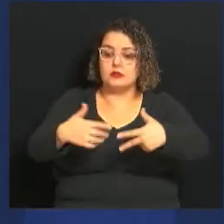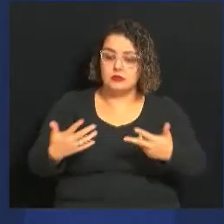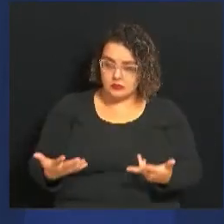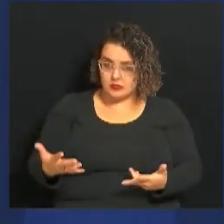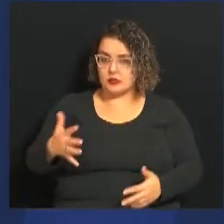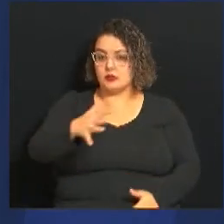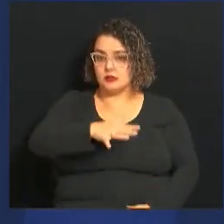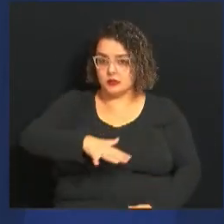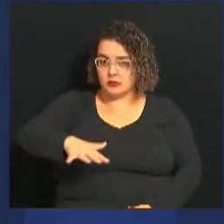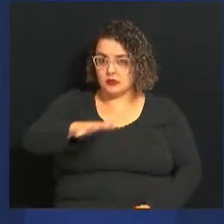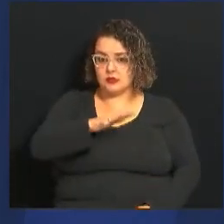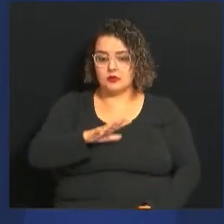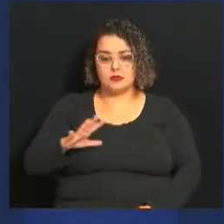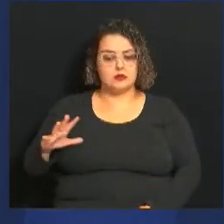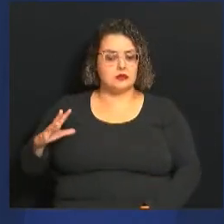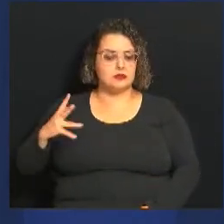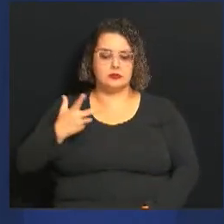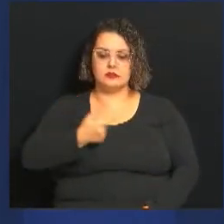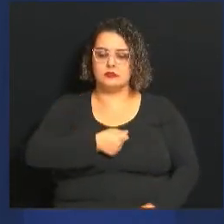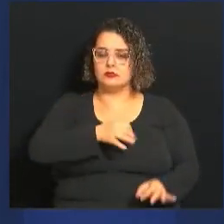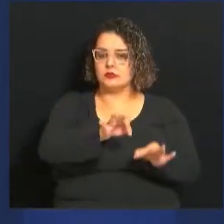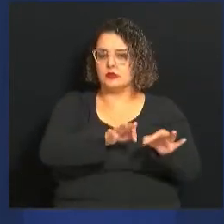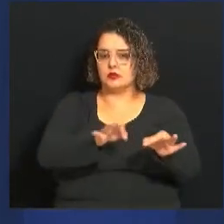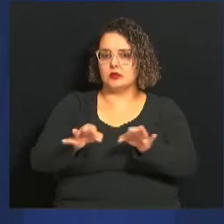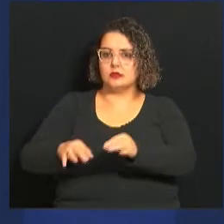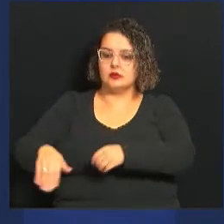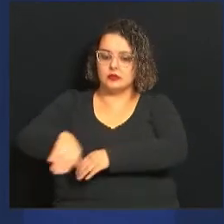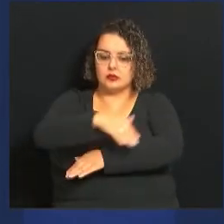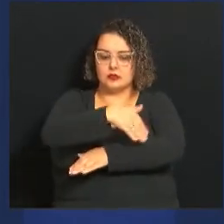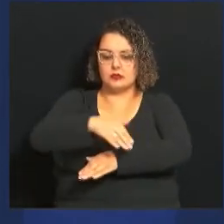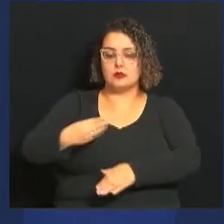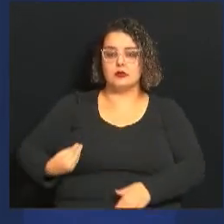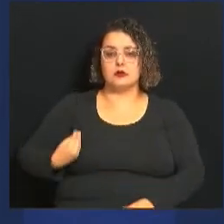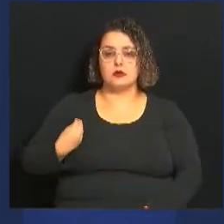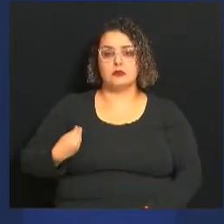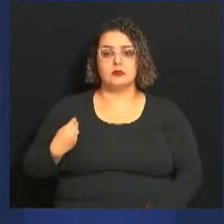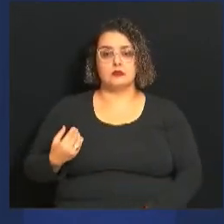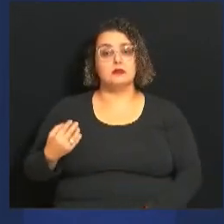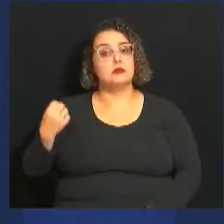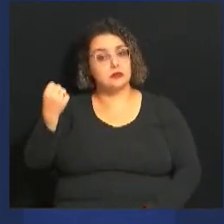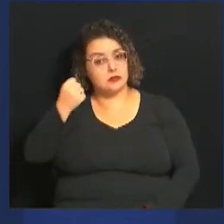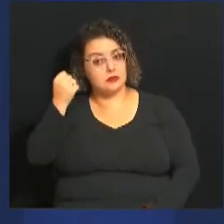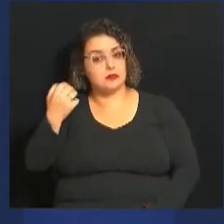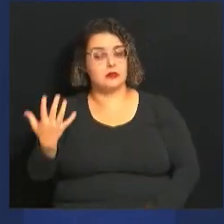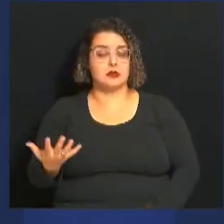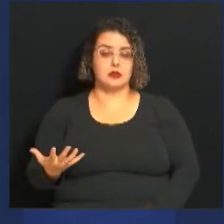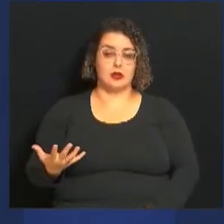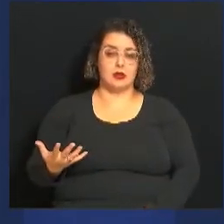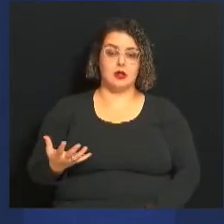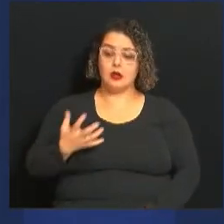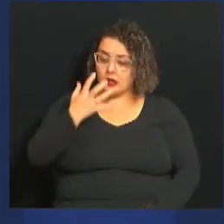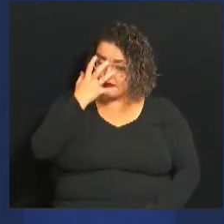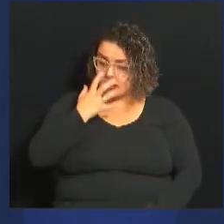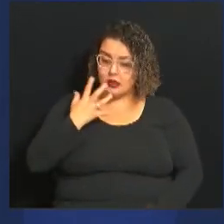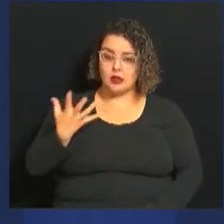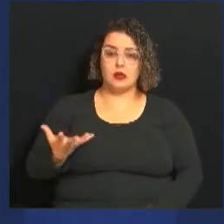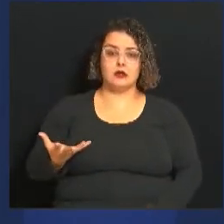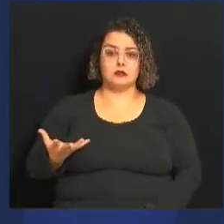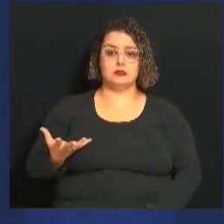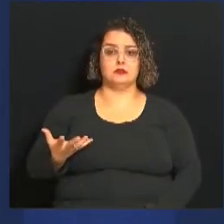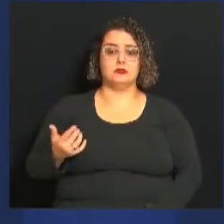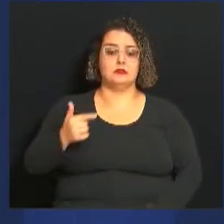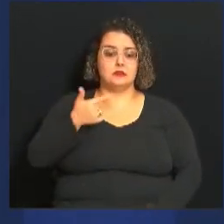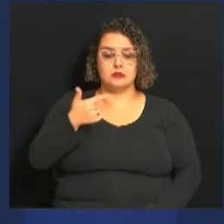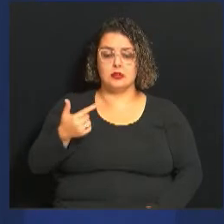de socorrer, de organizar a população em situação de rua. Isso é muito sério, não dá para a gente enfrentar esse problema